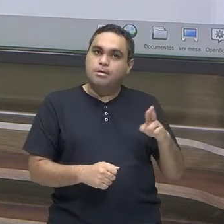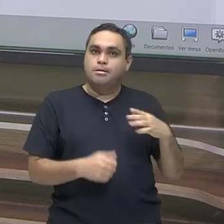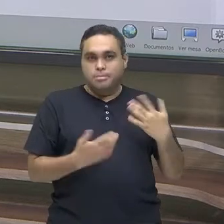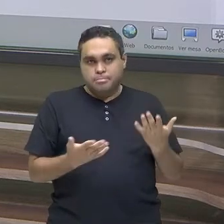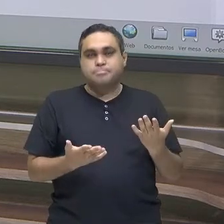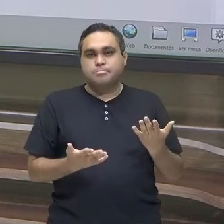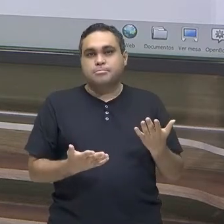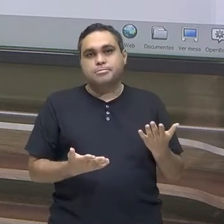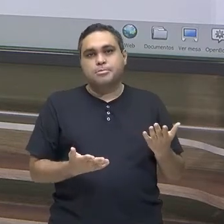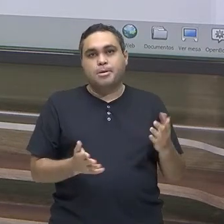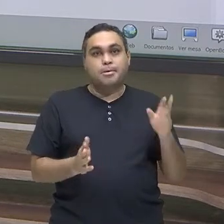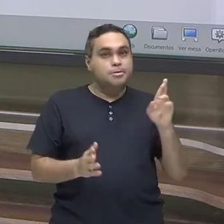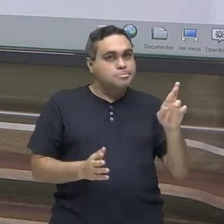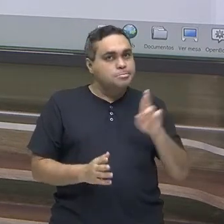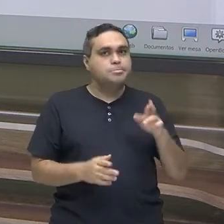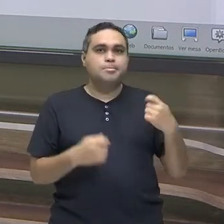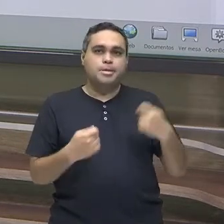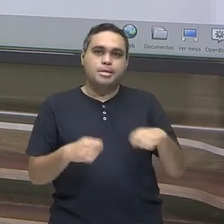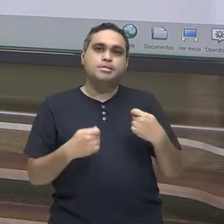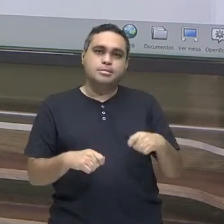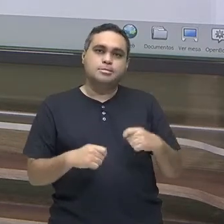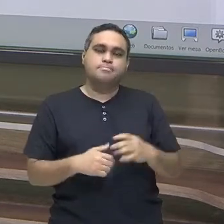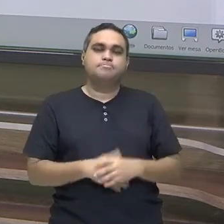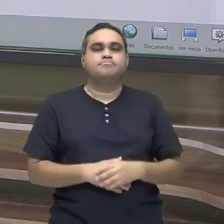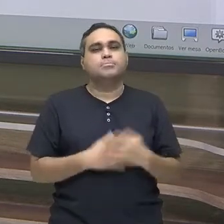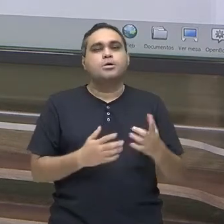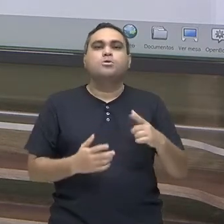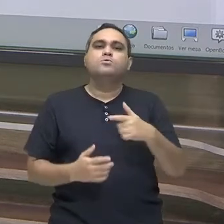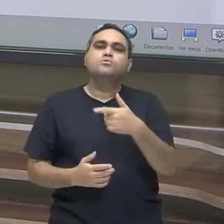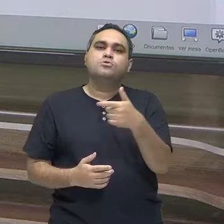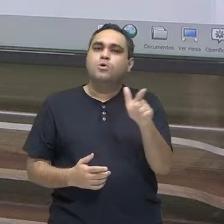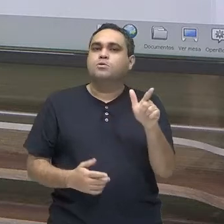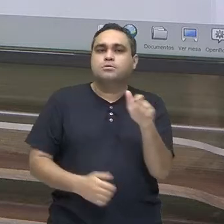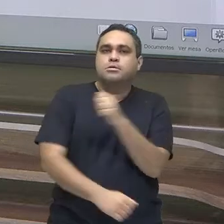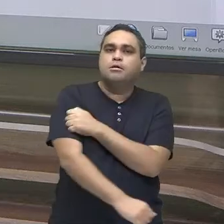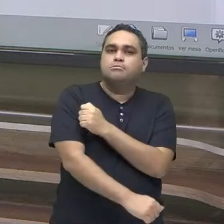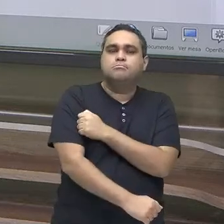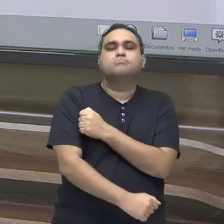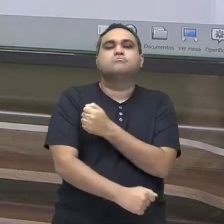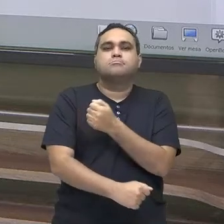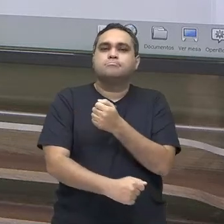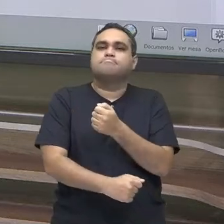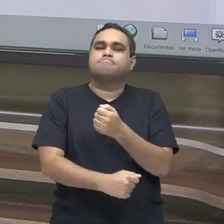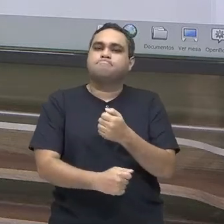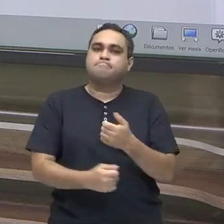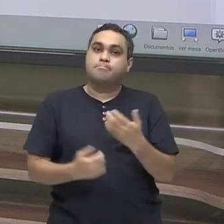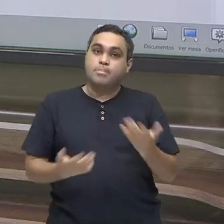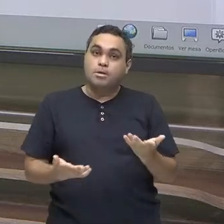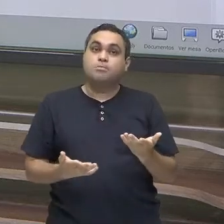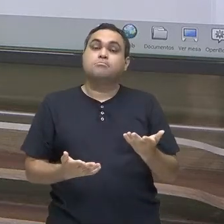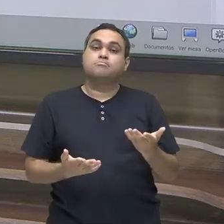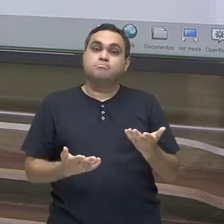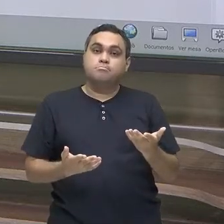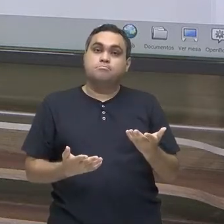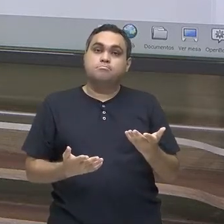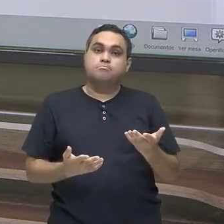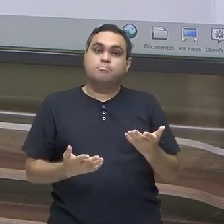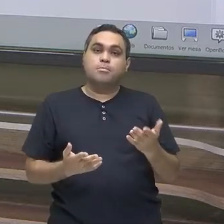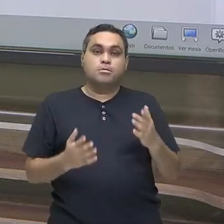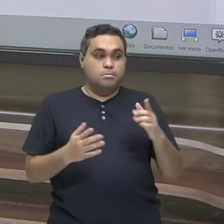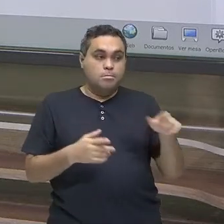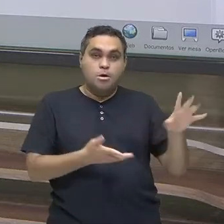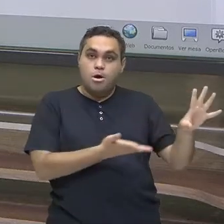Vamos para a questão 2, respondendo aí. E os demais, queridos alunos e alunas, mirem-se,